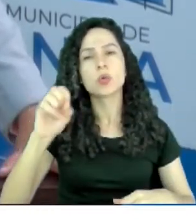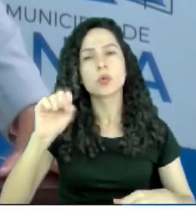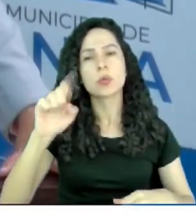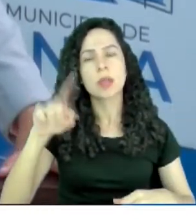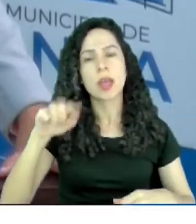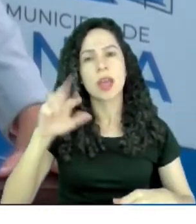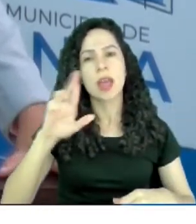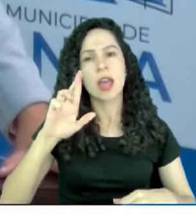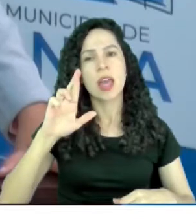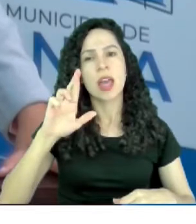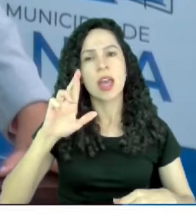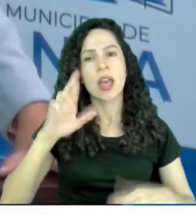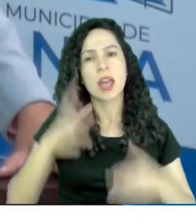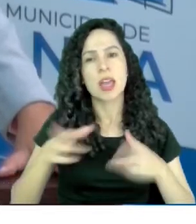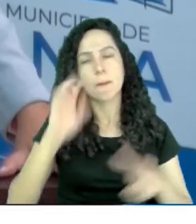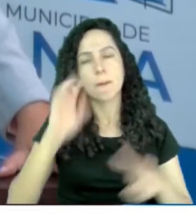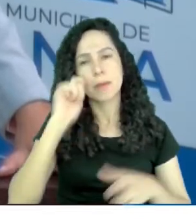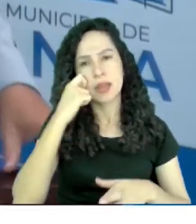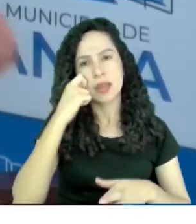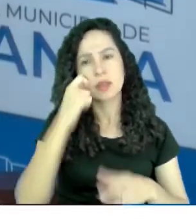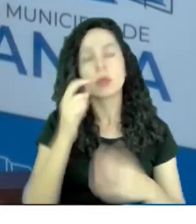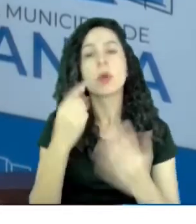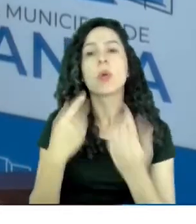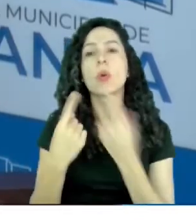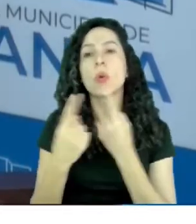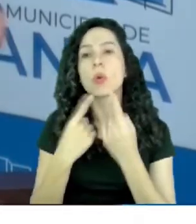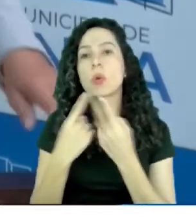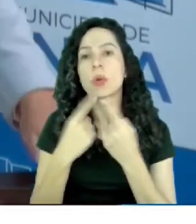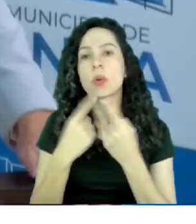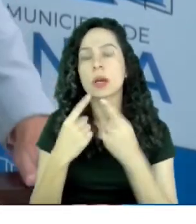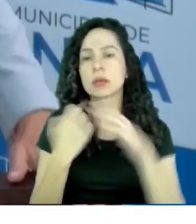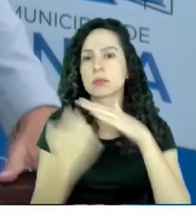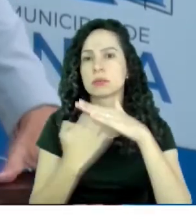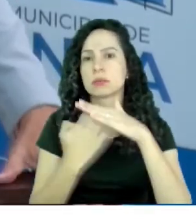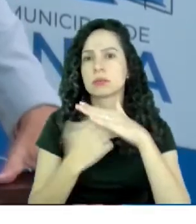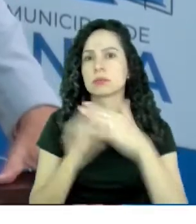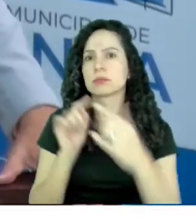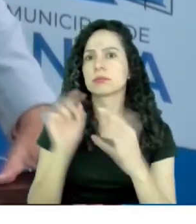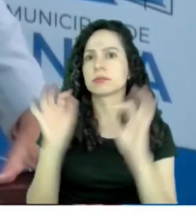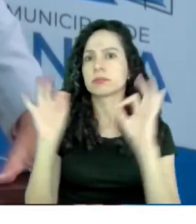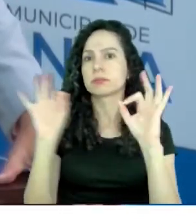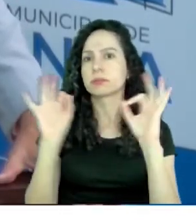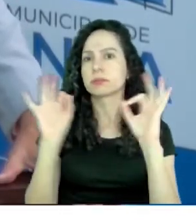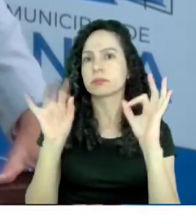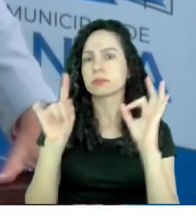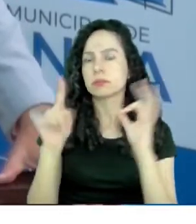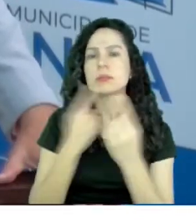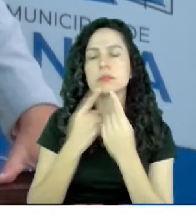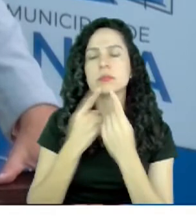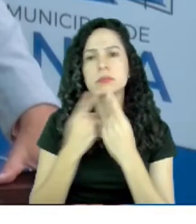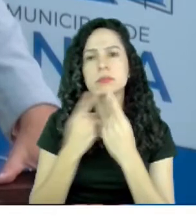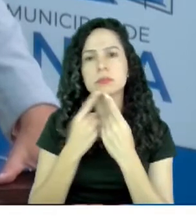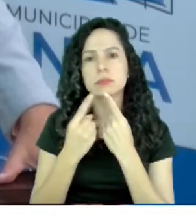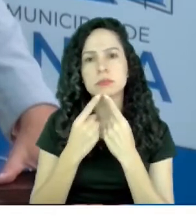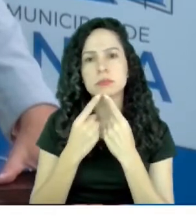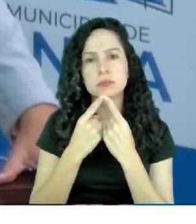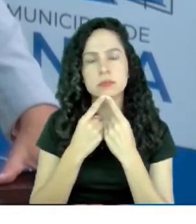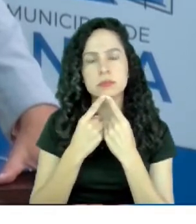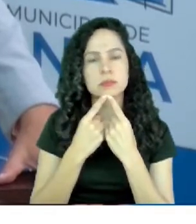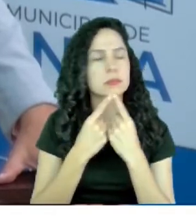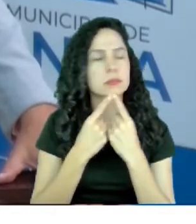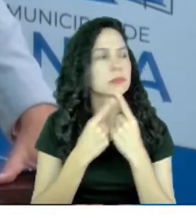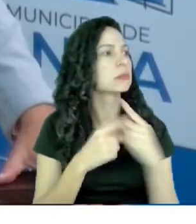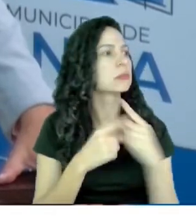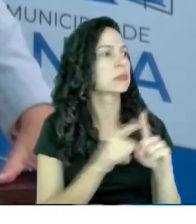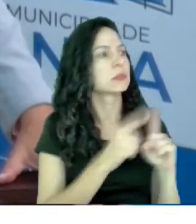conversei com empresas especializadas no setor iluminação, estive falando com o